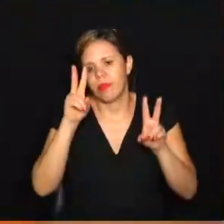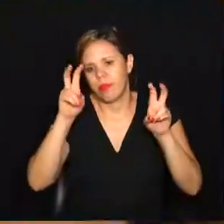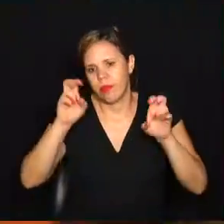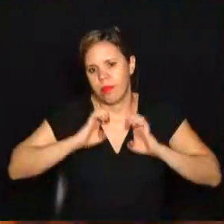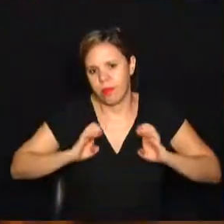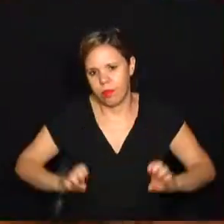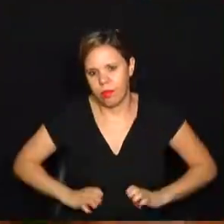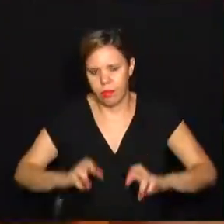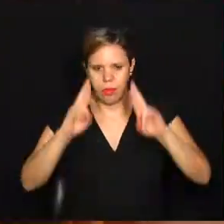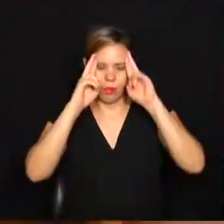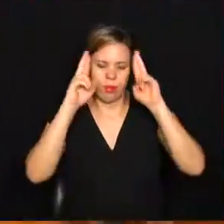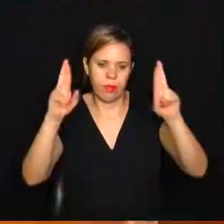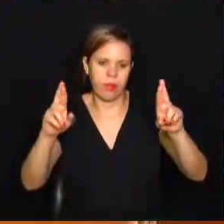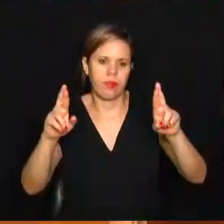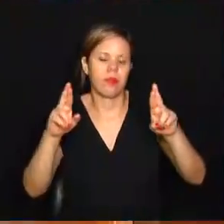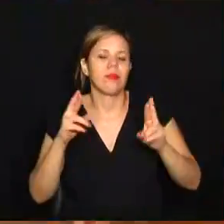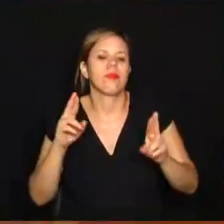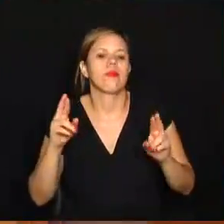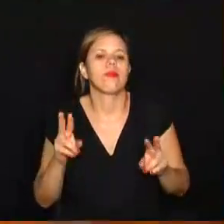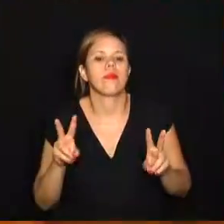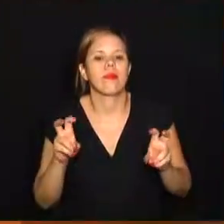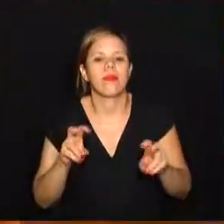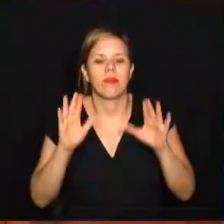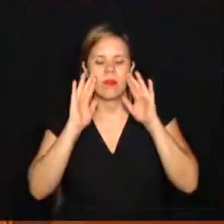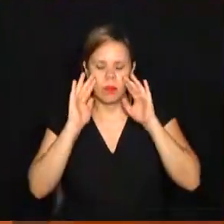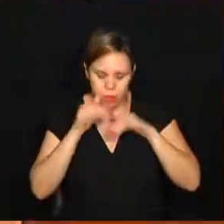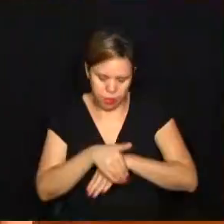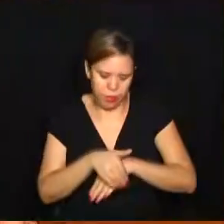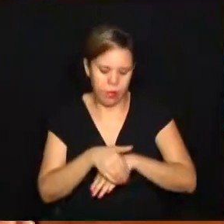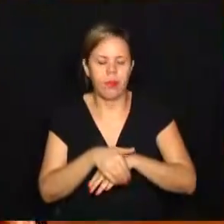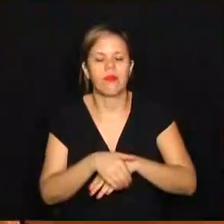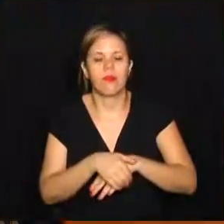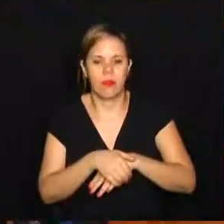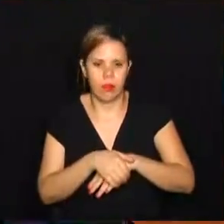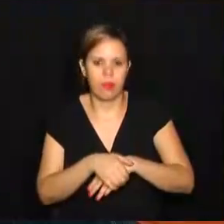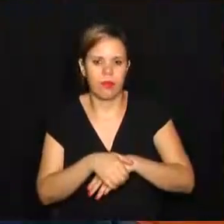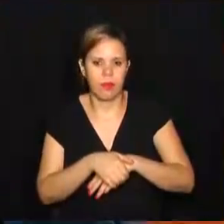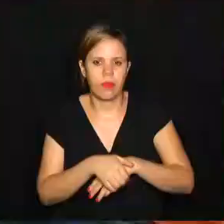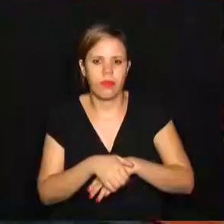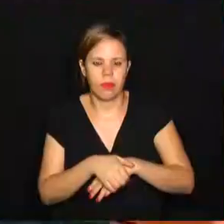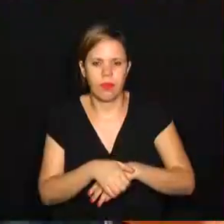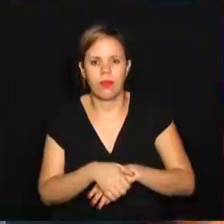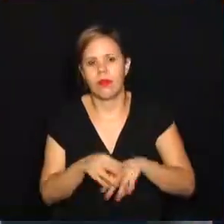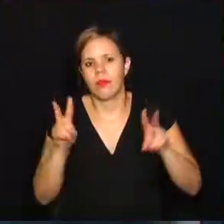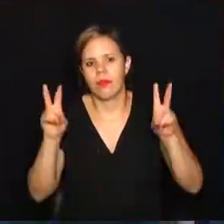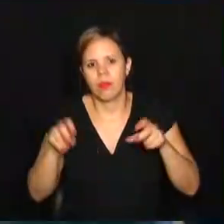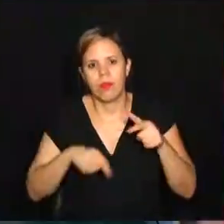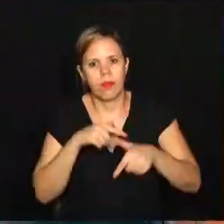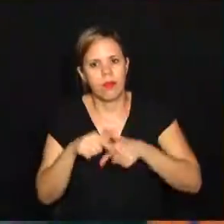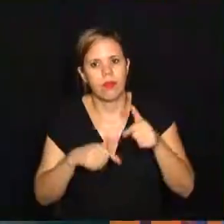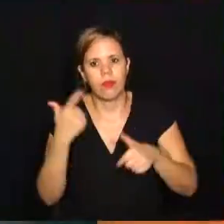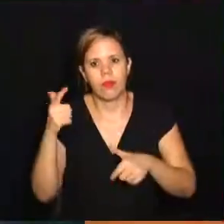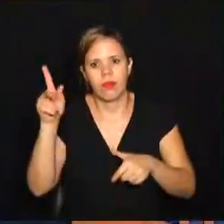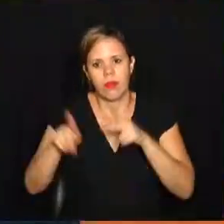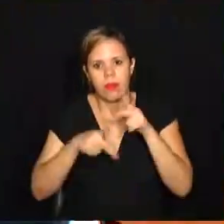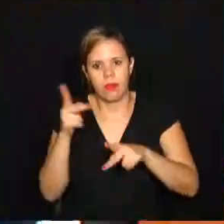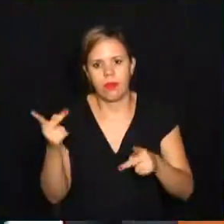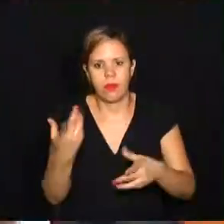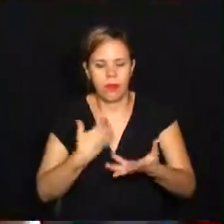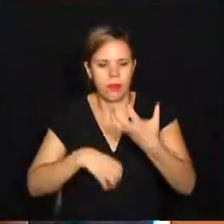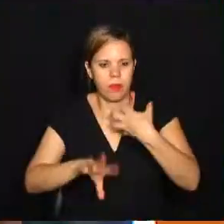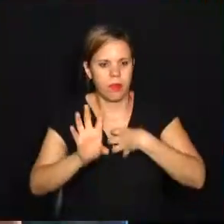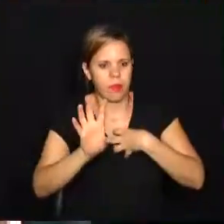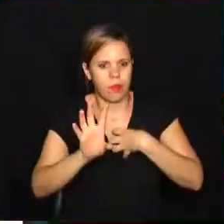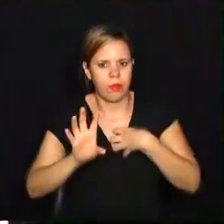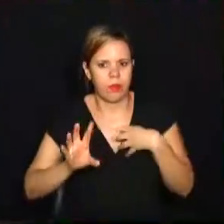sobre respeito, sobre a humildade, né? Sobre o trabalhar com o outro, colocar-se no lugar do